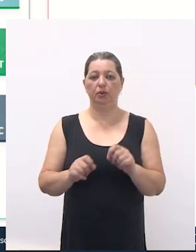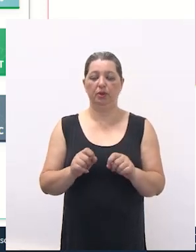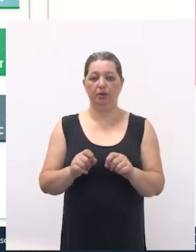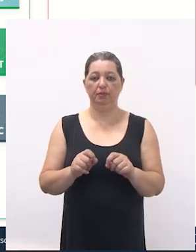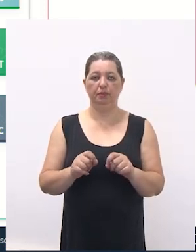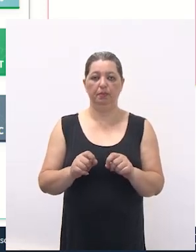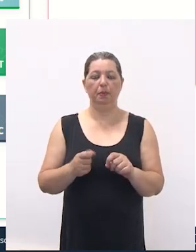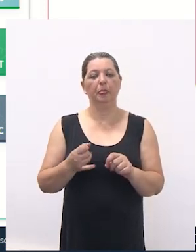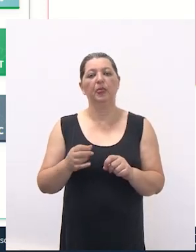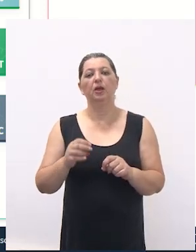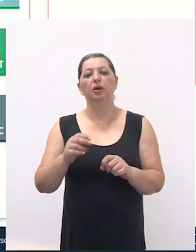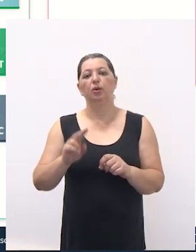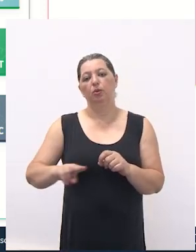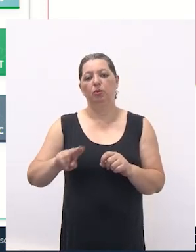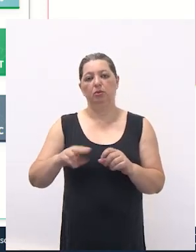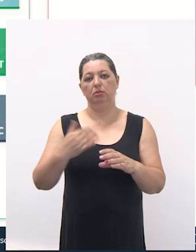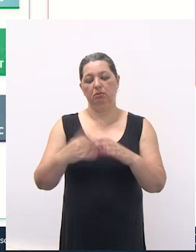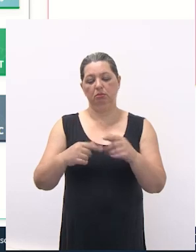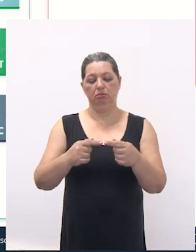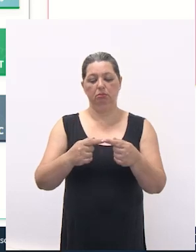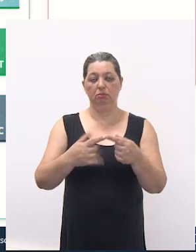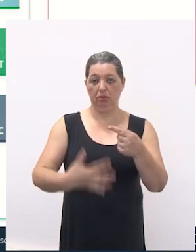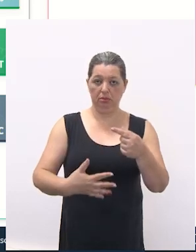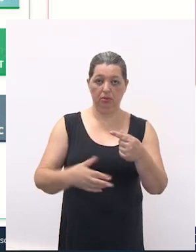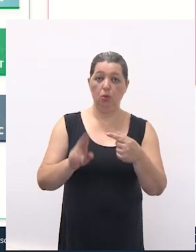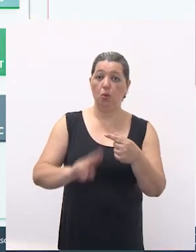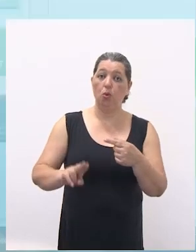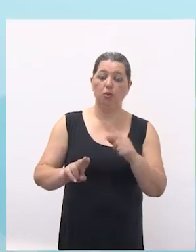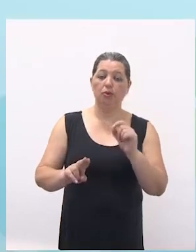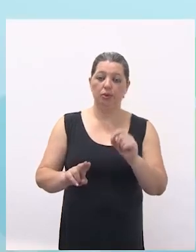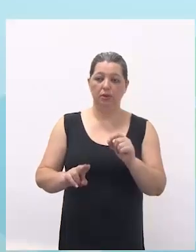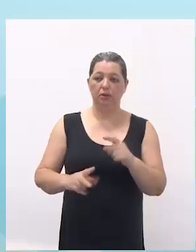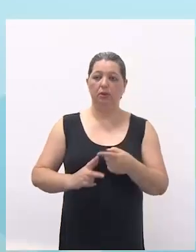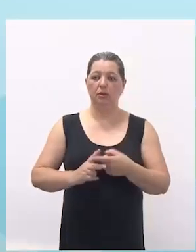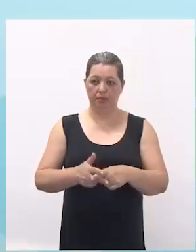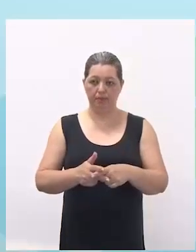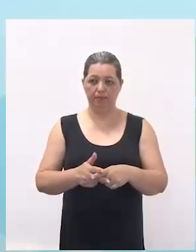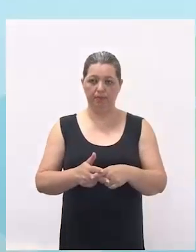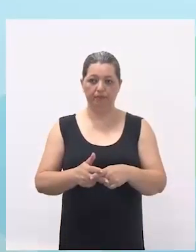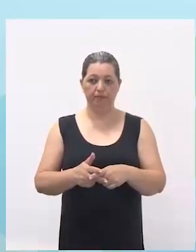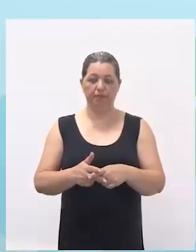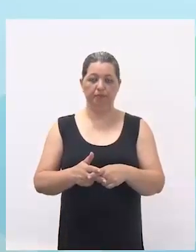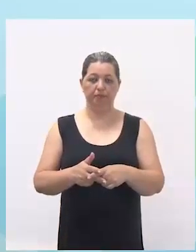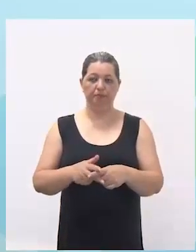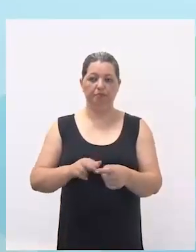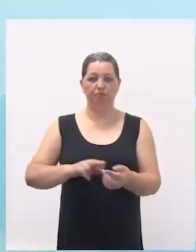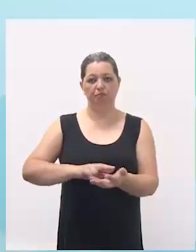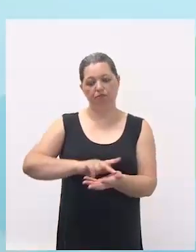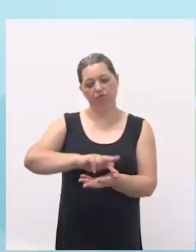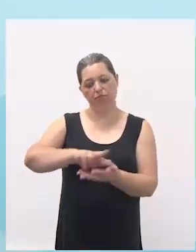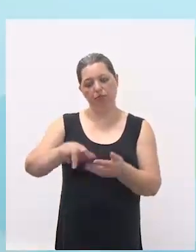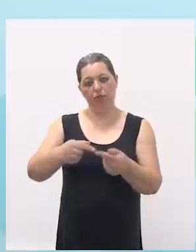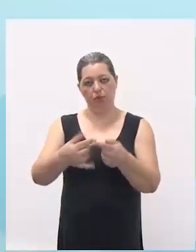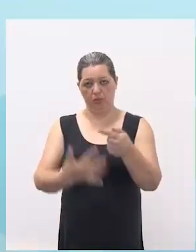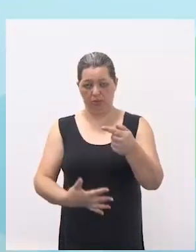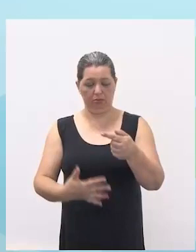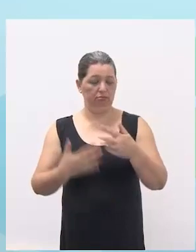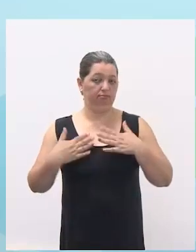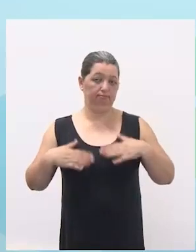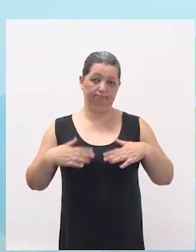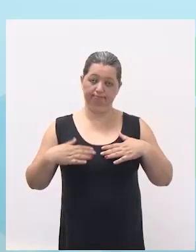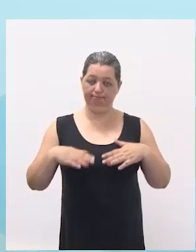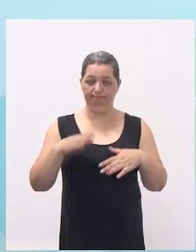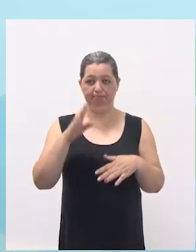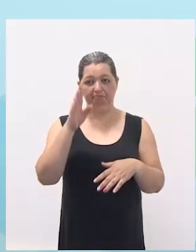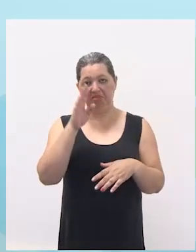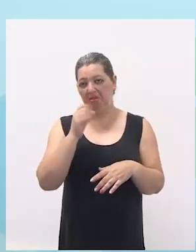você utiliza o e-mail do Google, você utiliza aí as ferramentas do Google com tranquilidade e de graça,